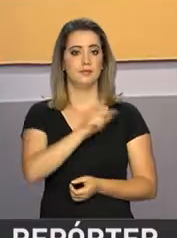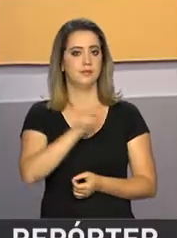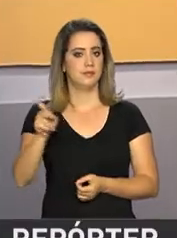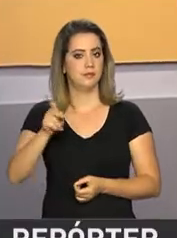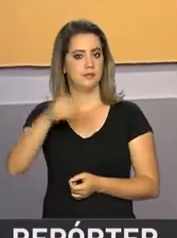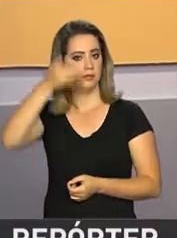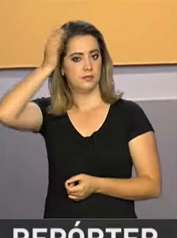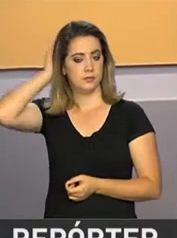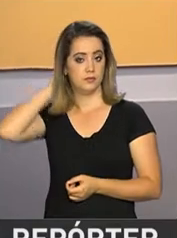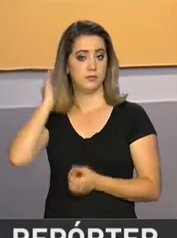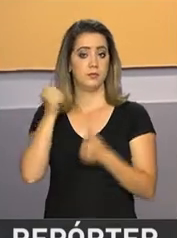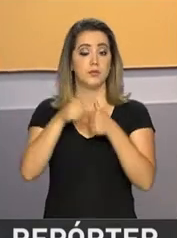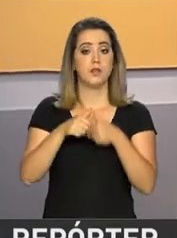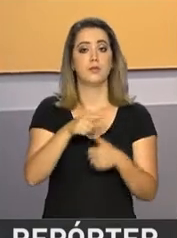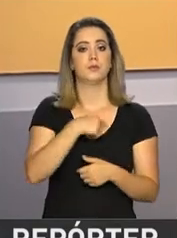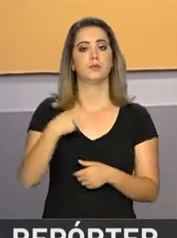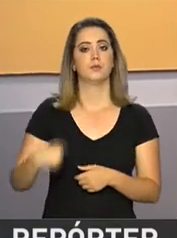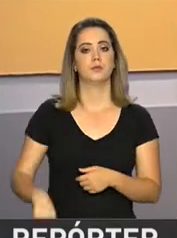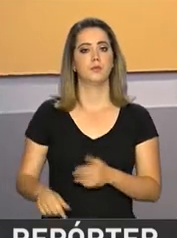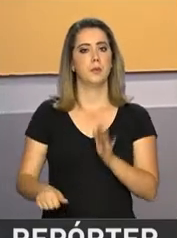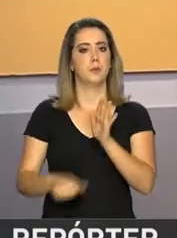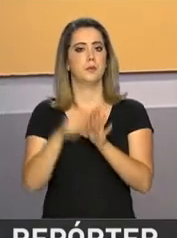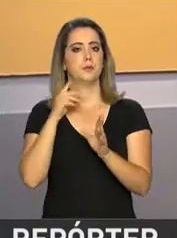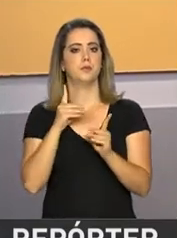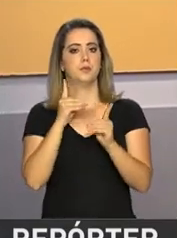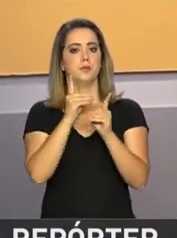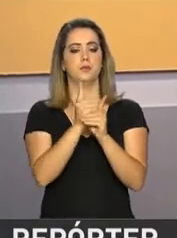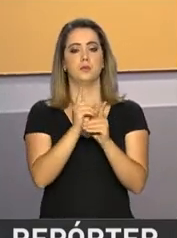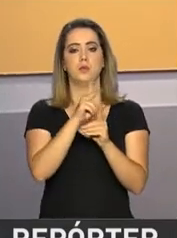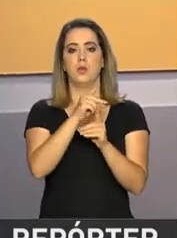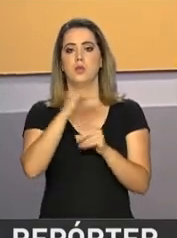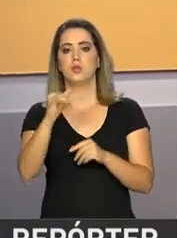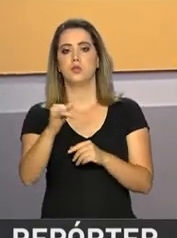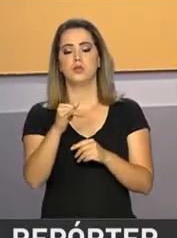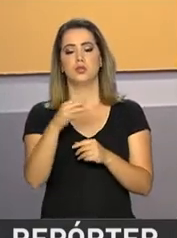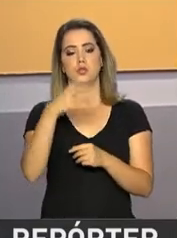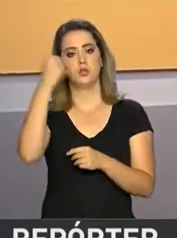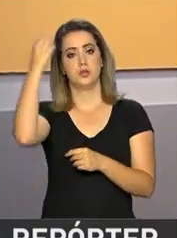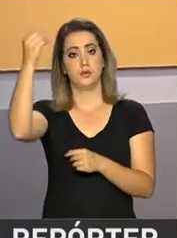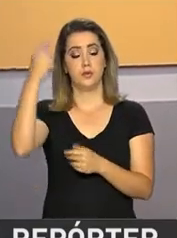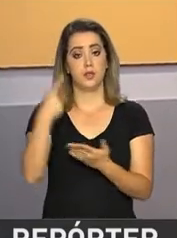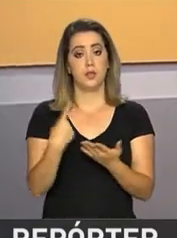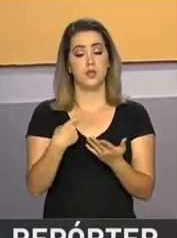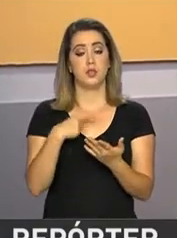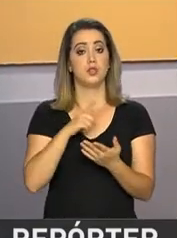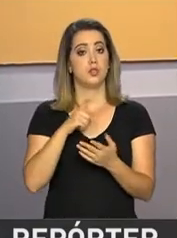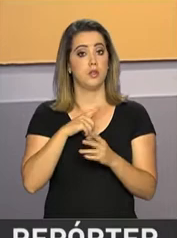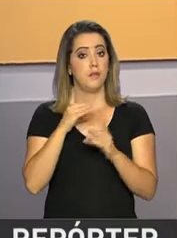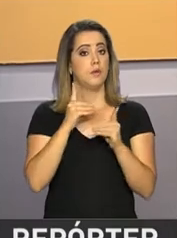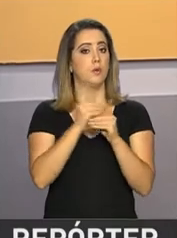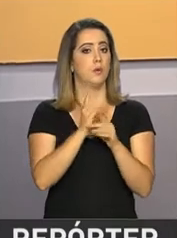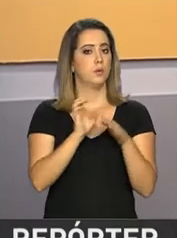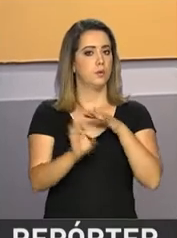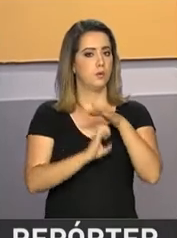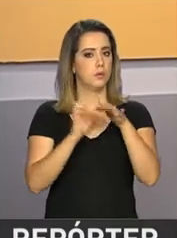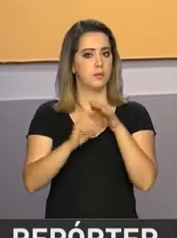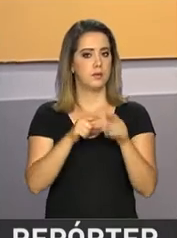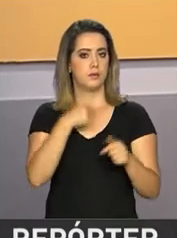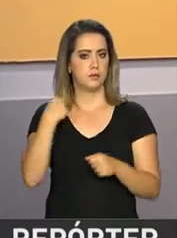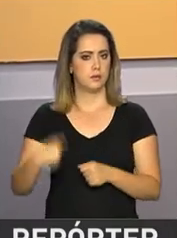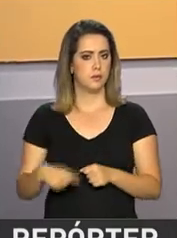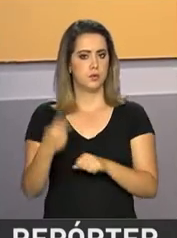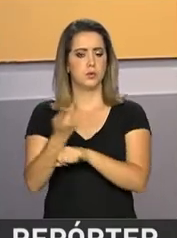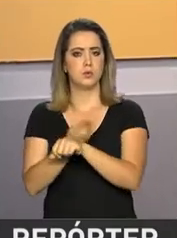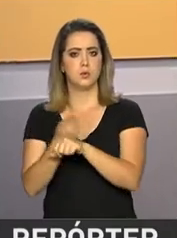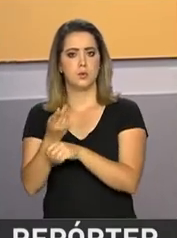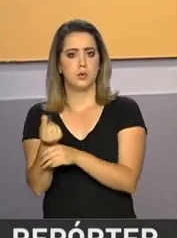presidente michel temer está na china no primeiro dia da viagem oficial ele se encontrou com empresários chineses em